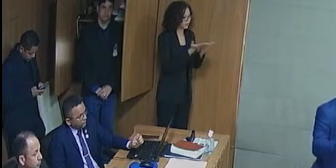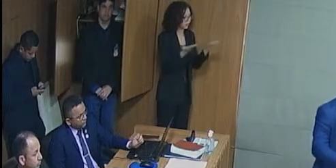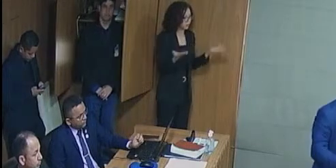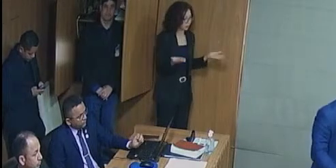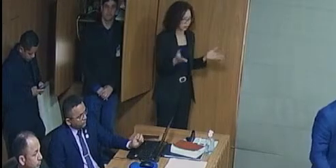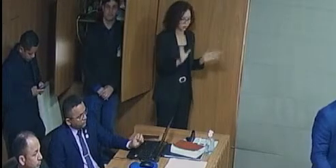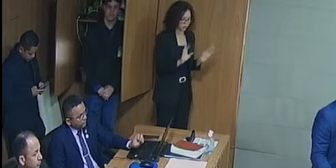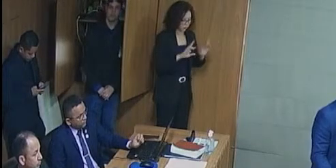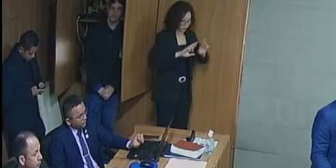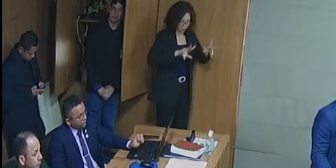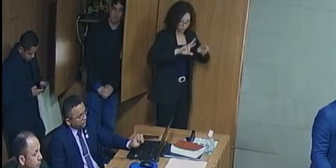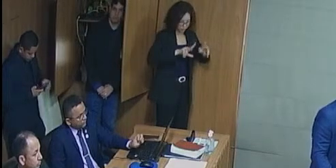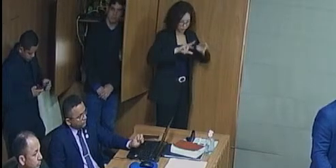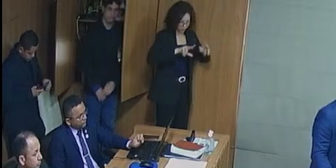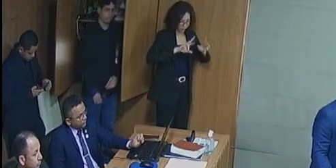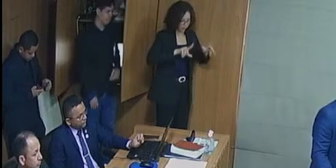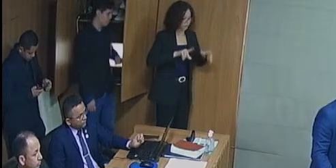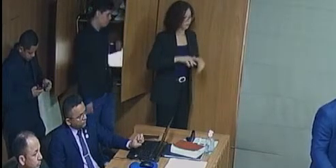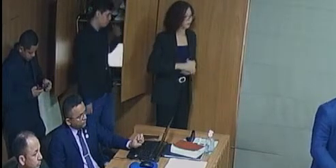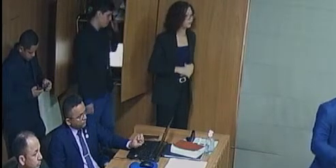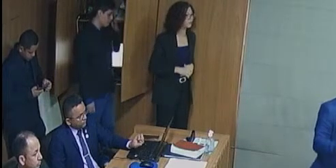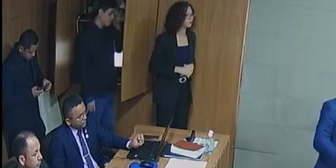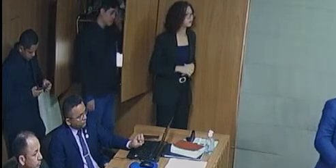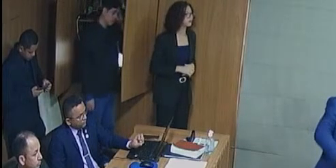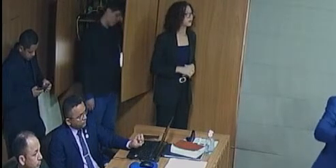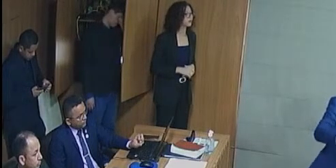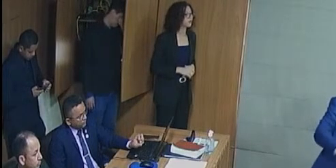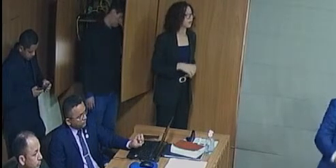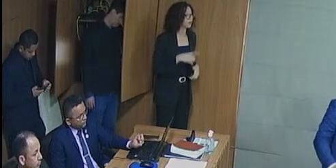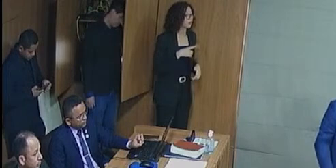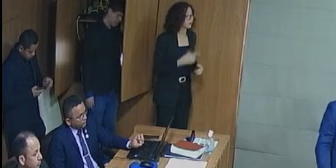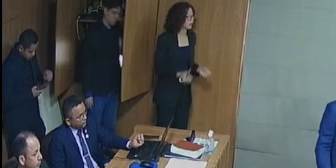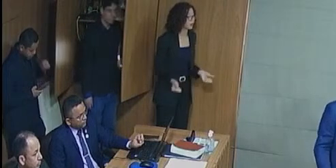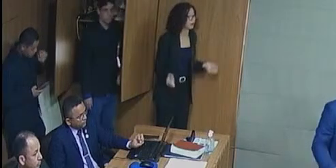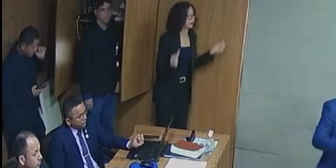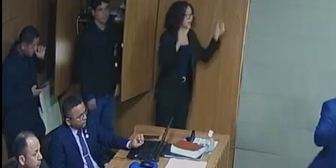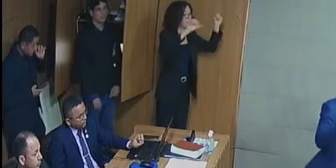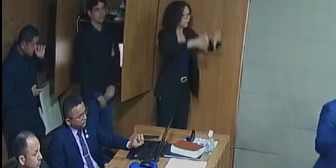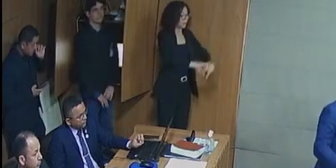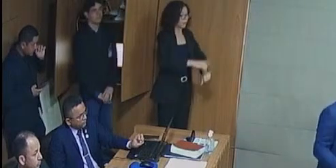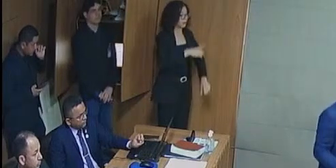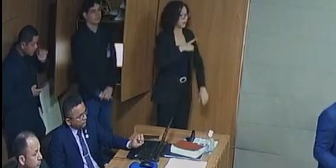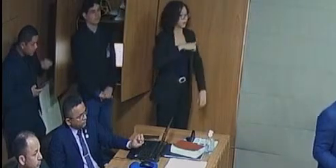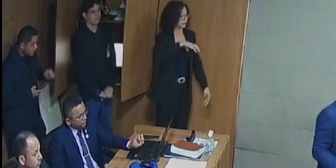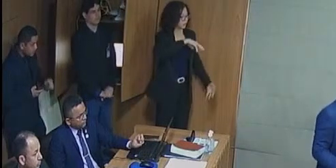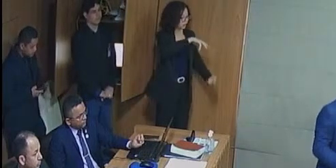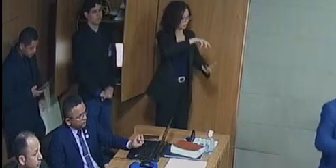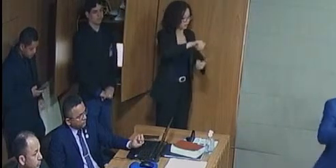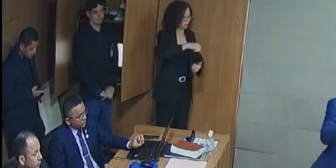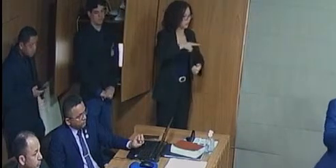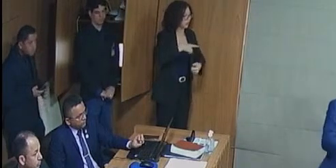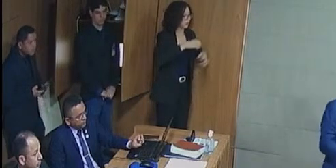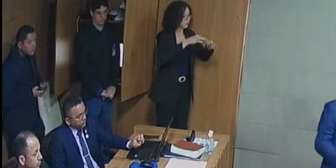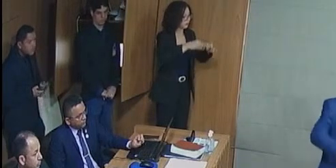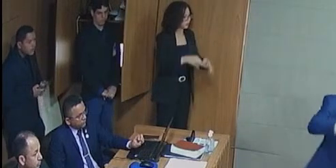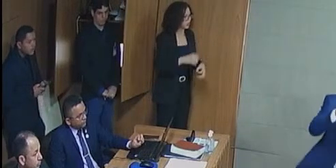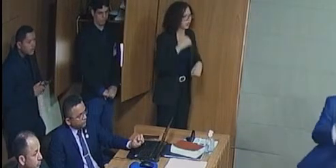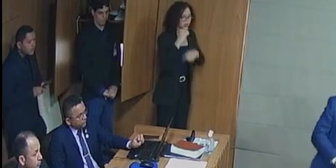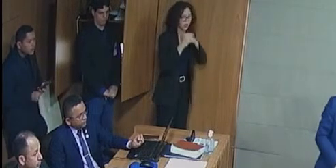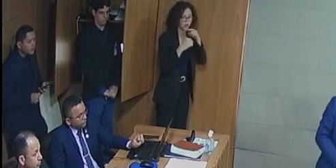não dessa forma essa forma é a pior forma que existe no mundo eu tenho certeza que nemum juiz